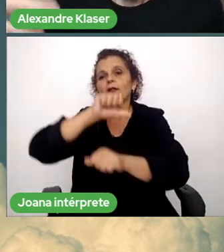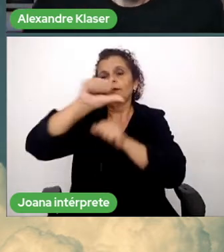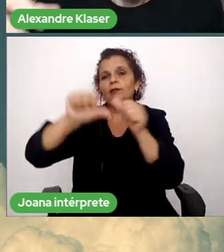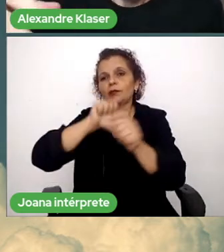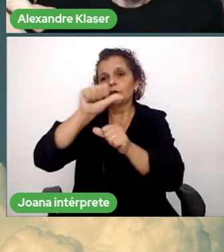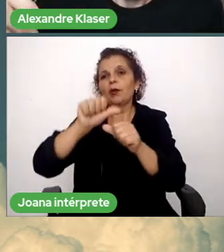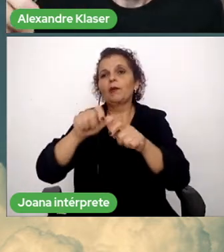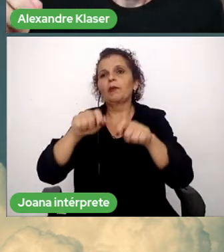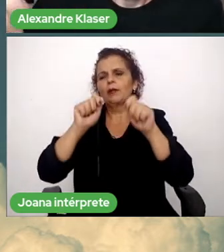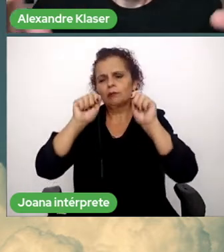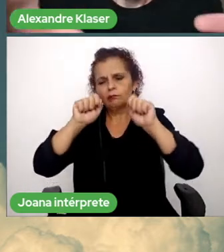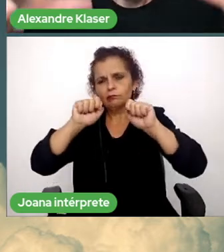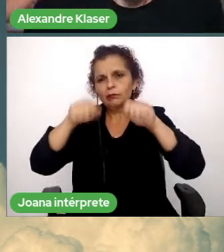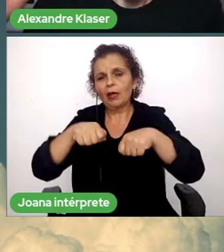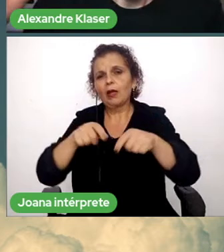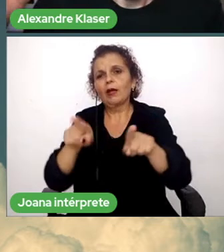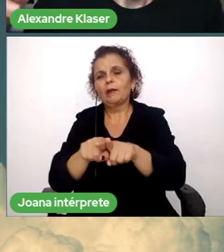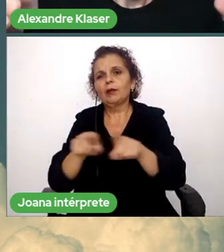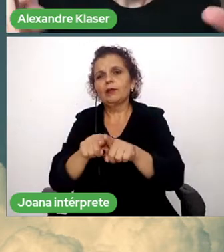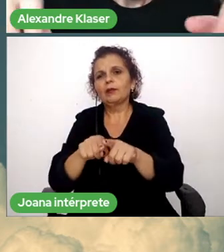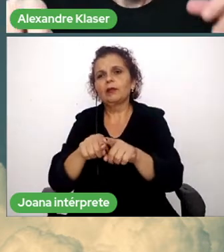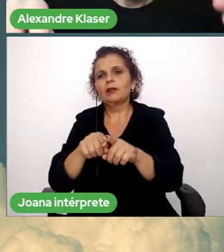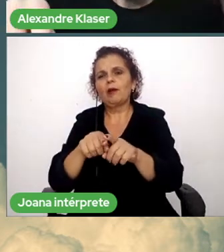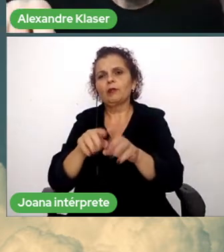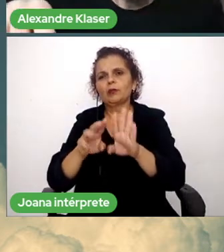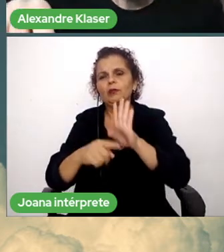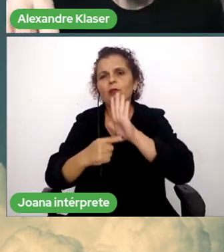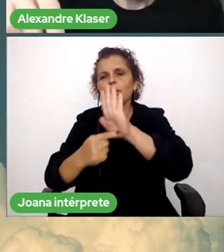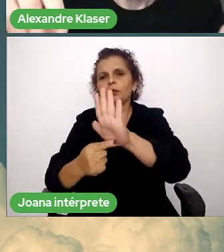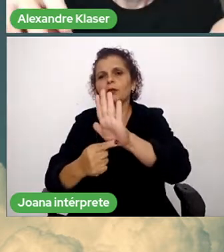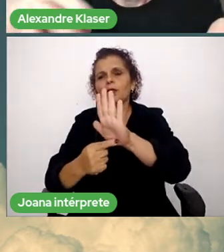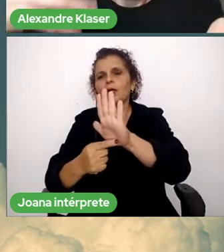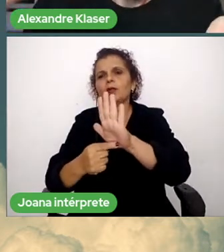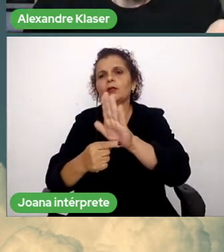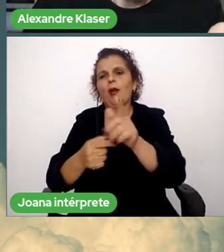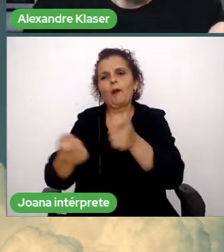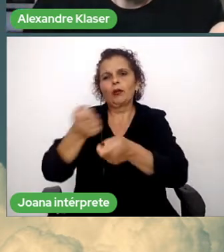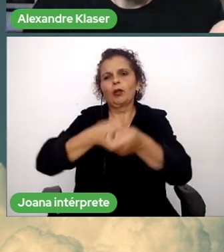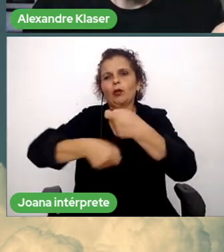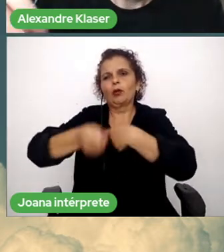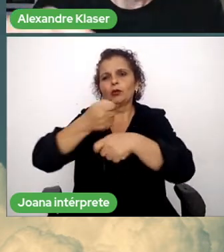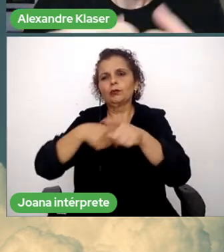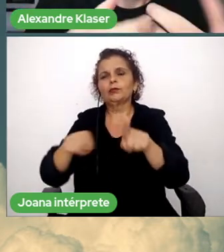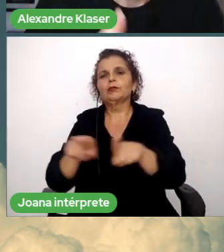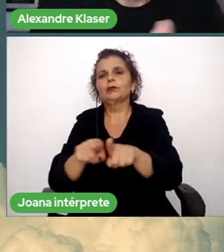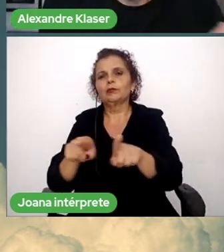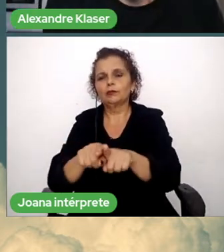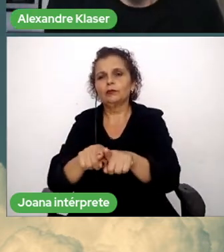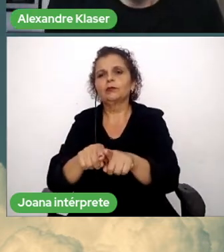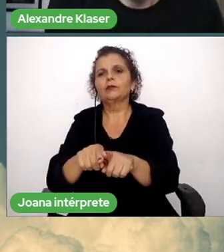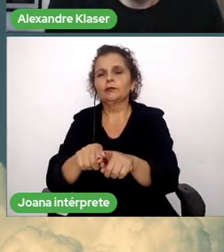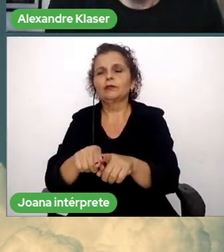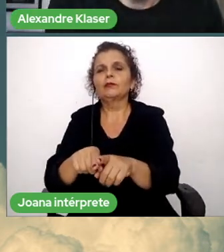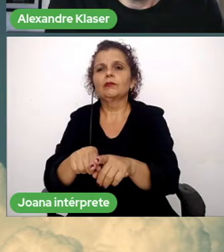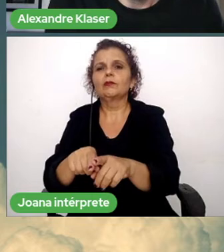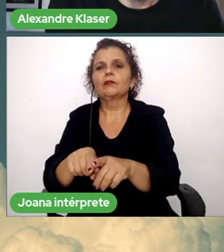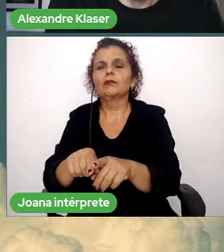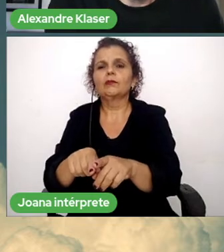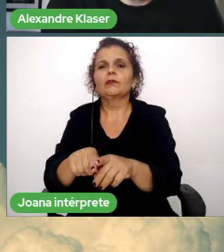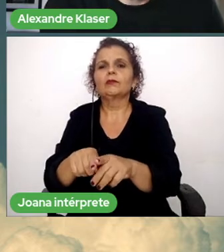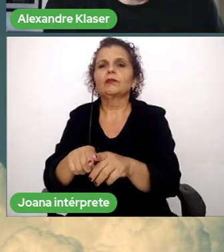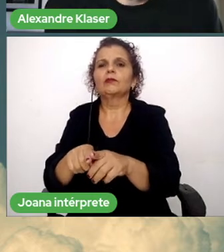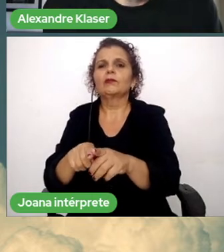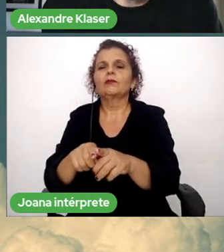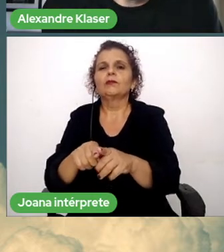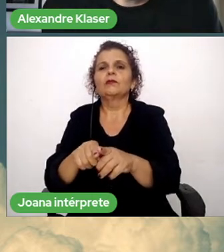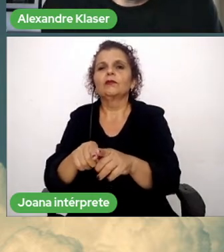a capacidade de abstrair capacidade de negócio, de abstrair dependências para que você possa experimentar mais rapidamente,